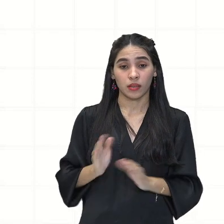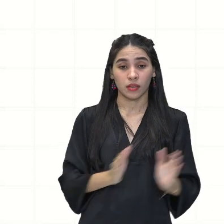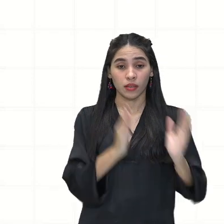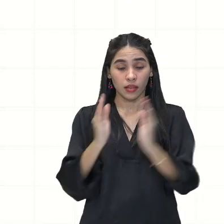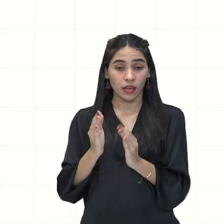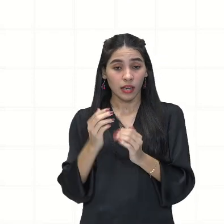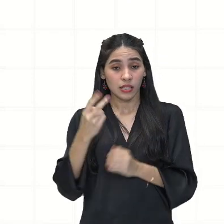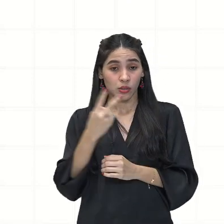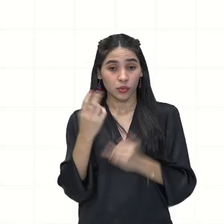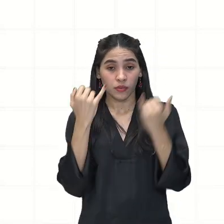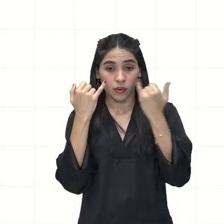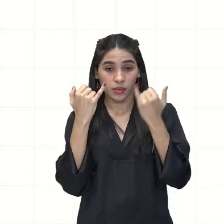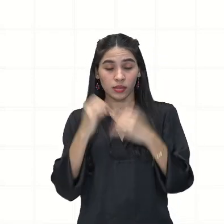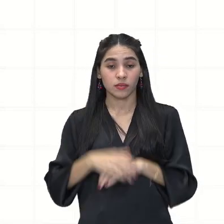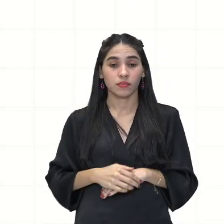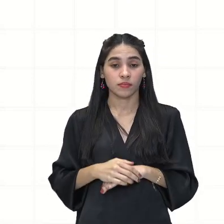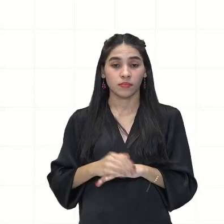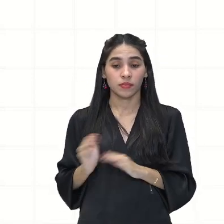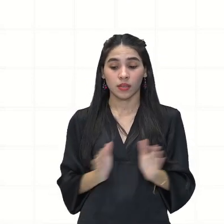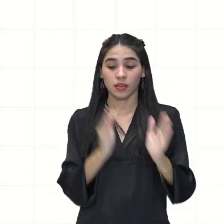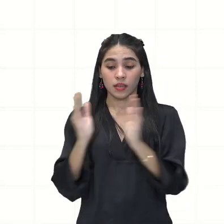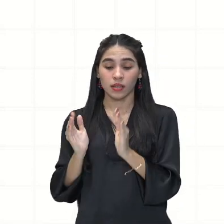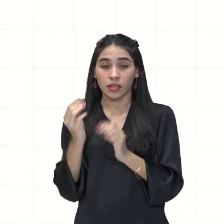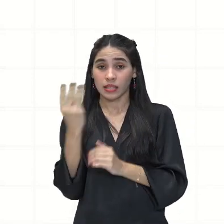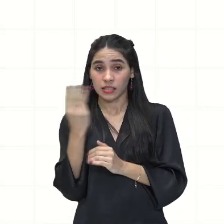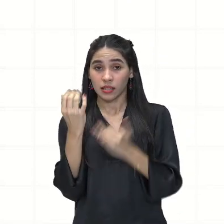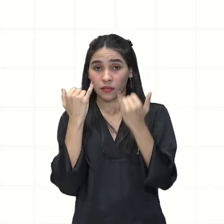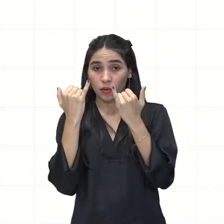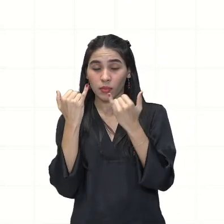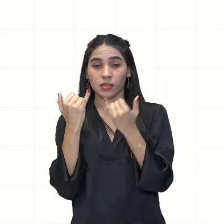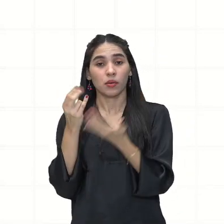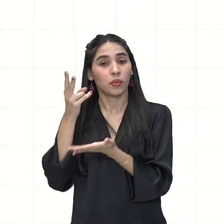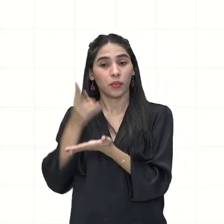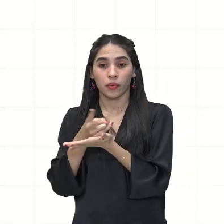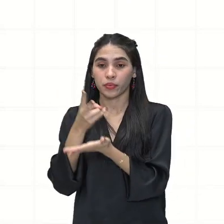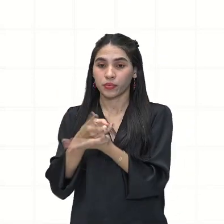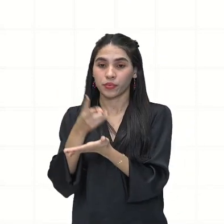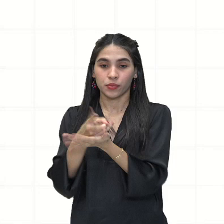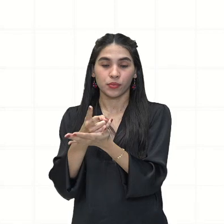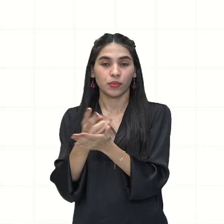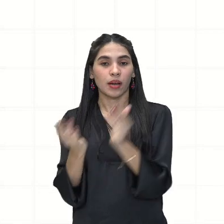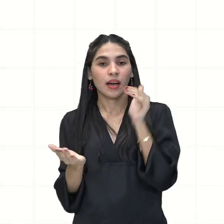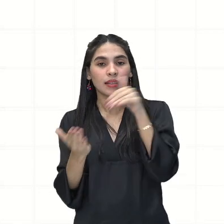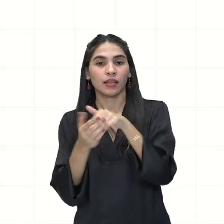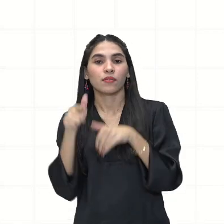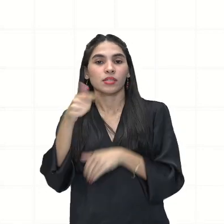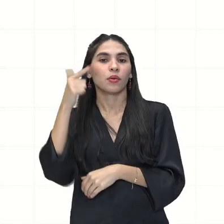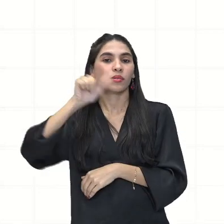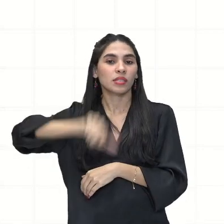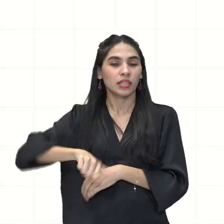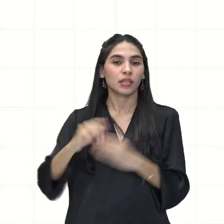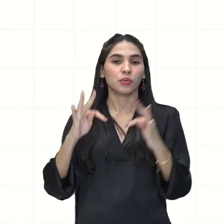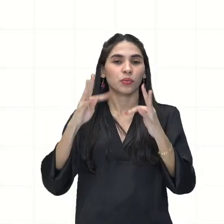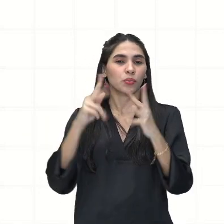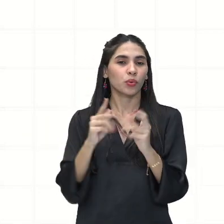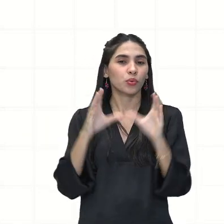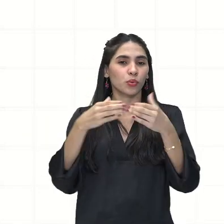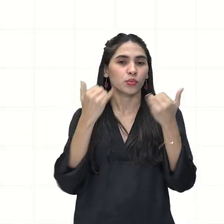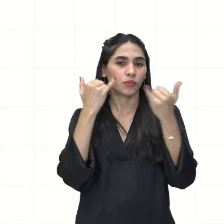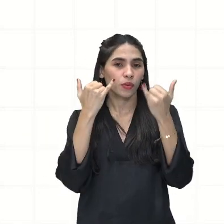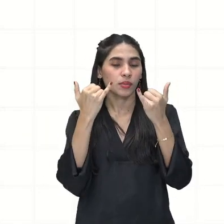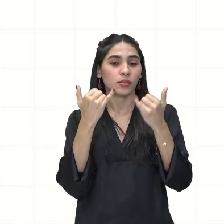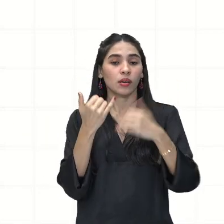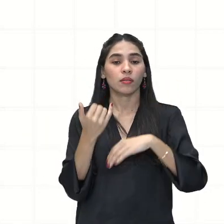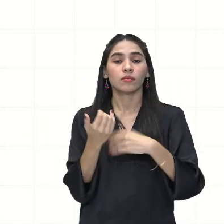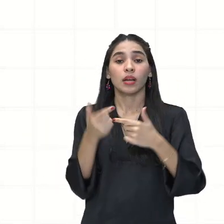dado, depois o terceiro dado e assim sucessivamente até atingir todos os dados, dividido